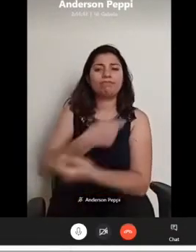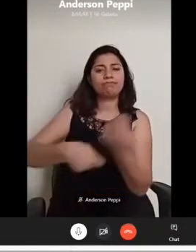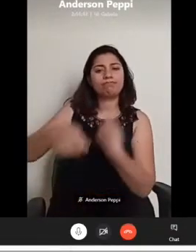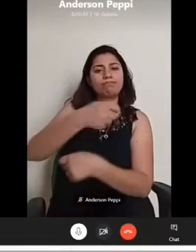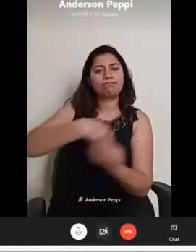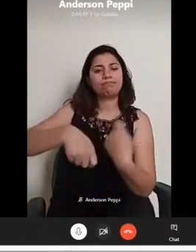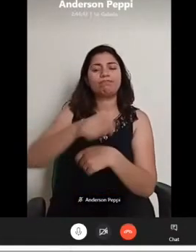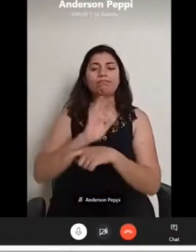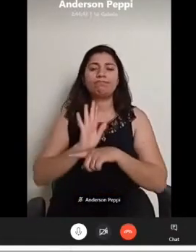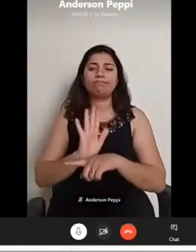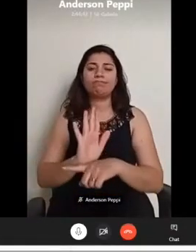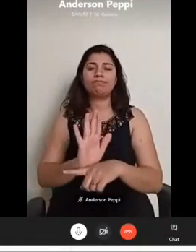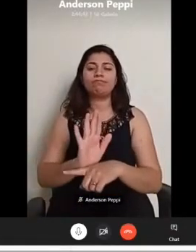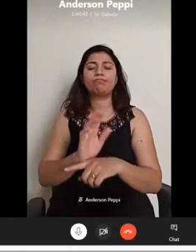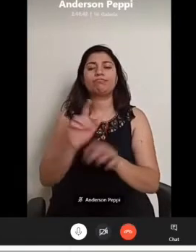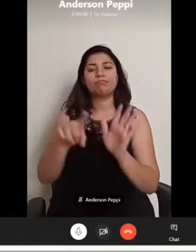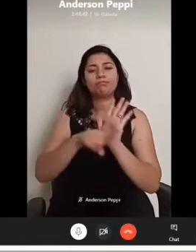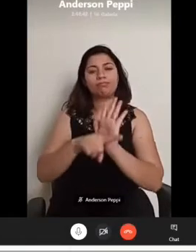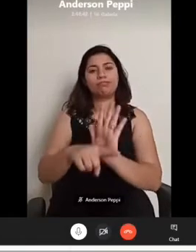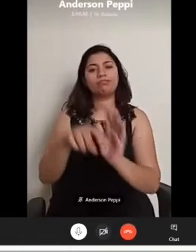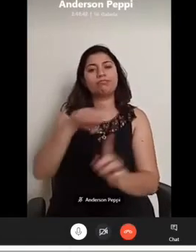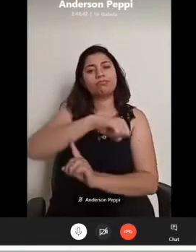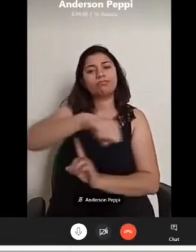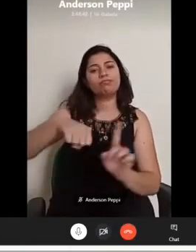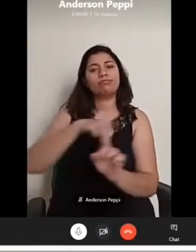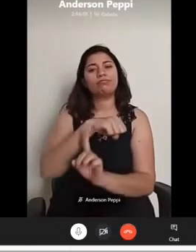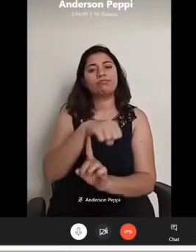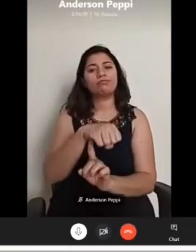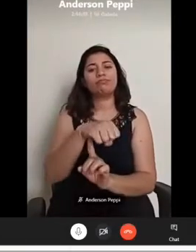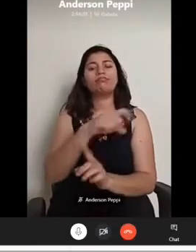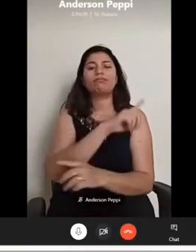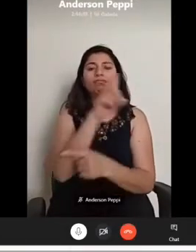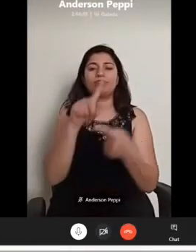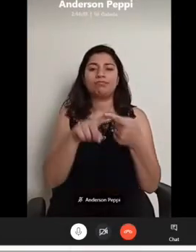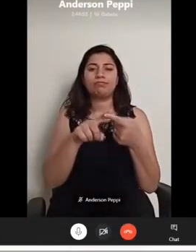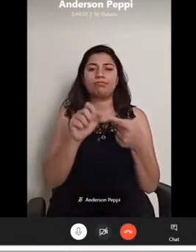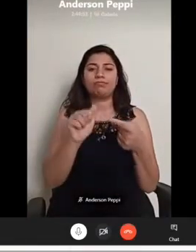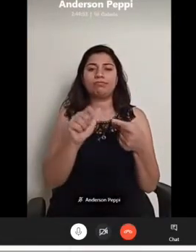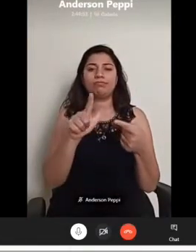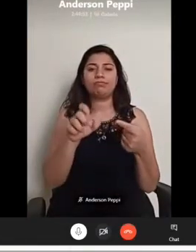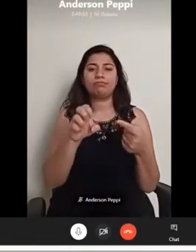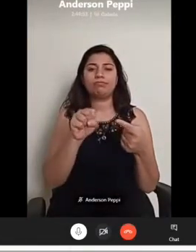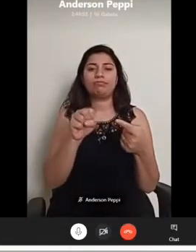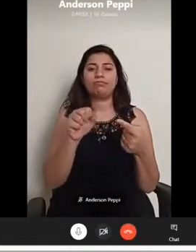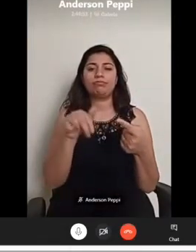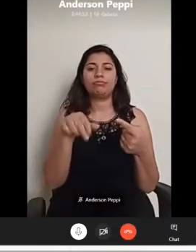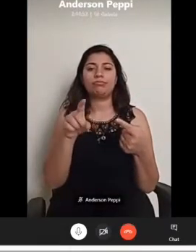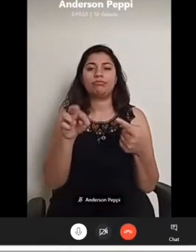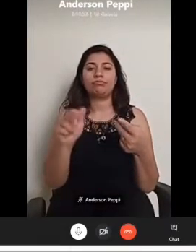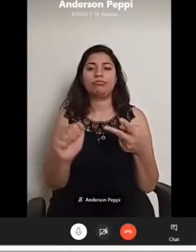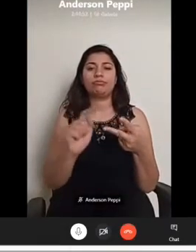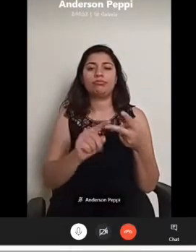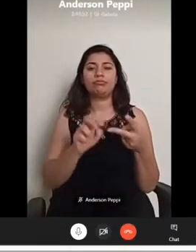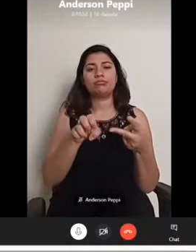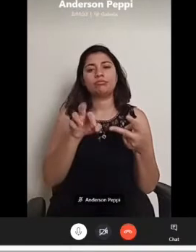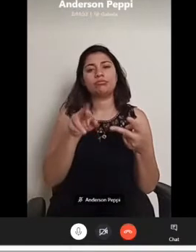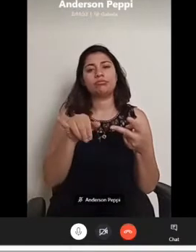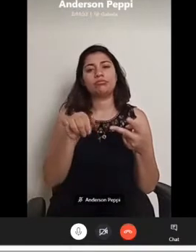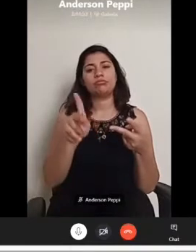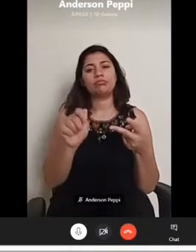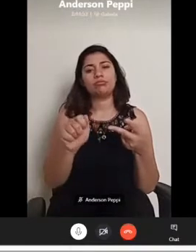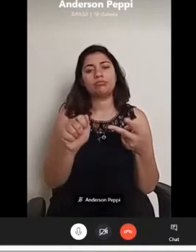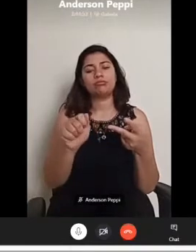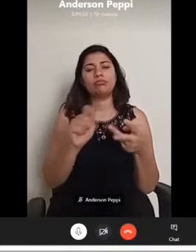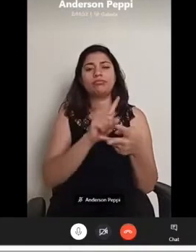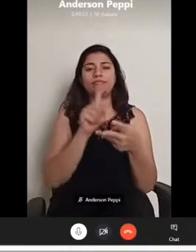Social. Vereadores Alessandra Luquezzi de Oliveira, Érica Cristina Lial Tiago e Laudo Gomes